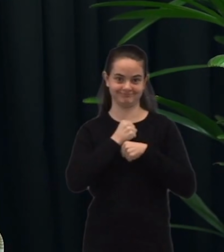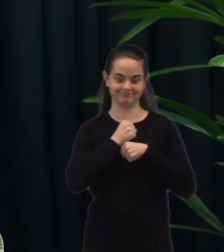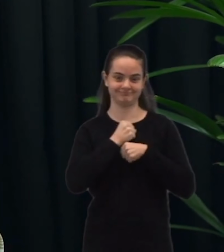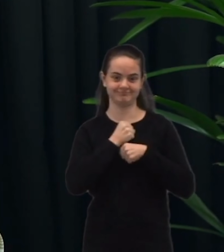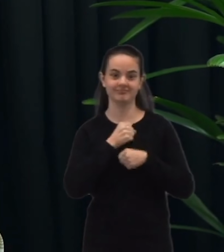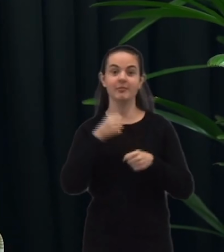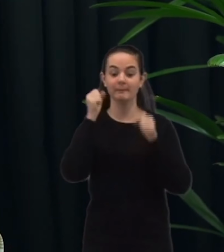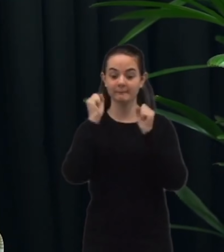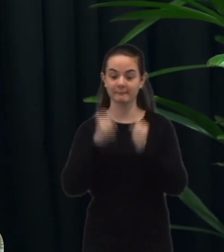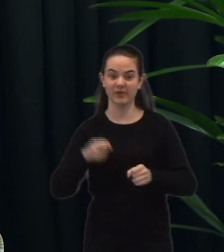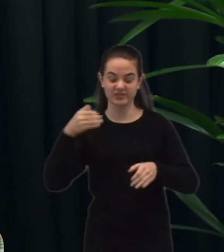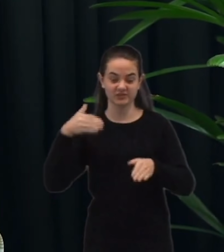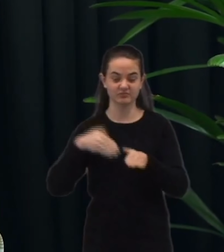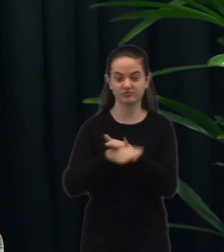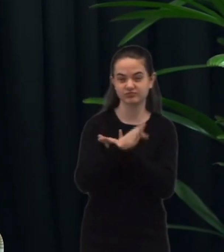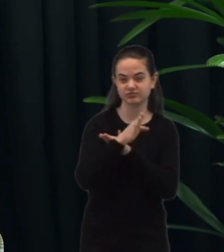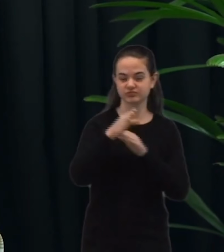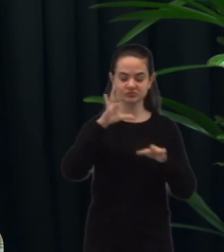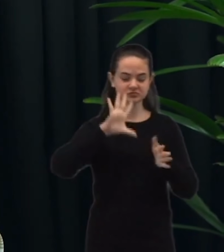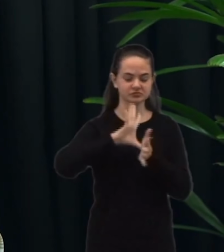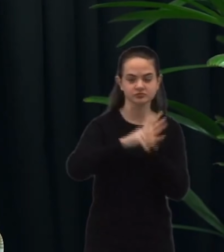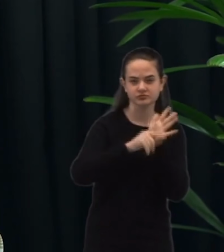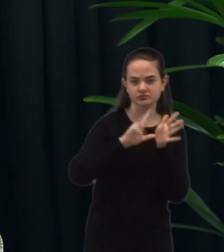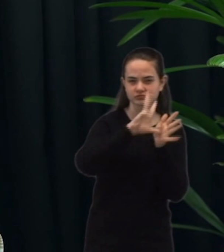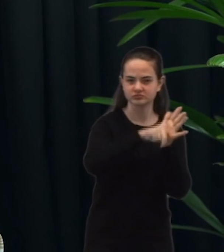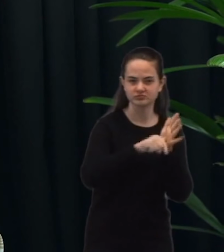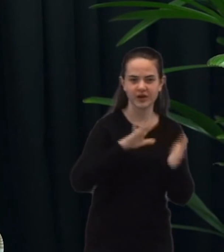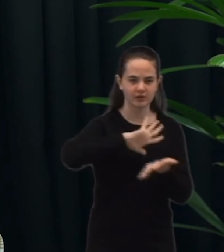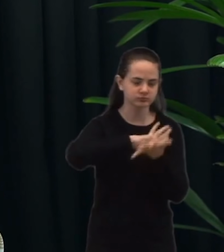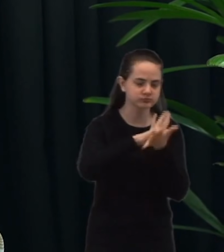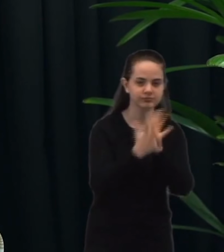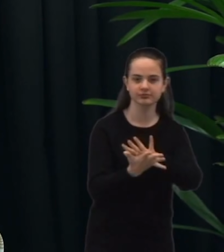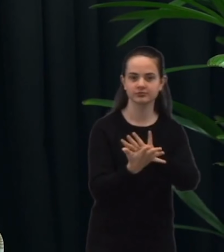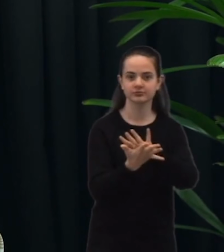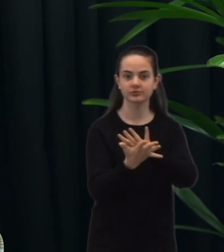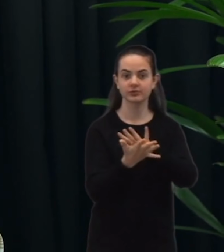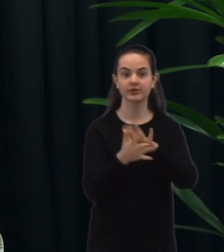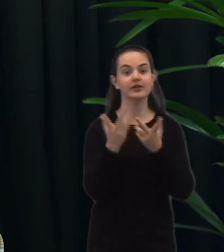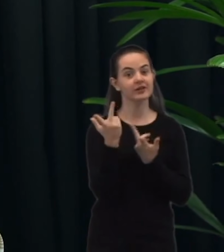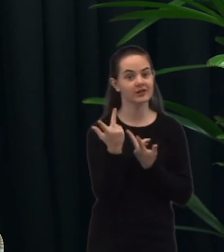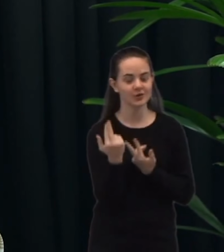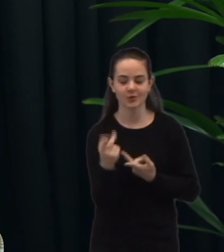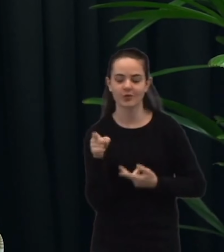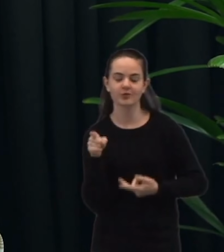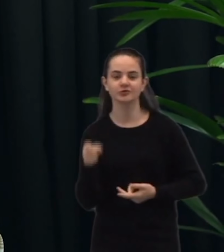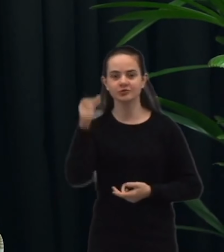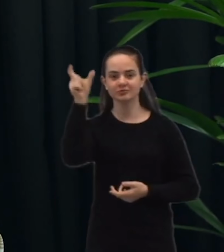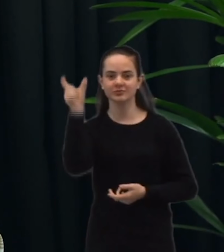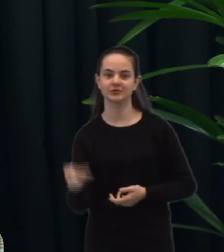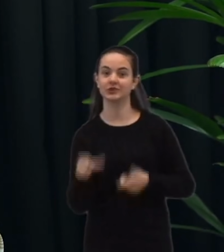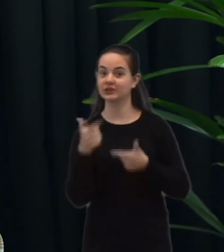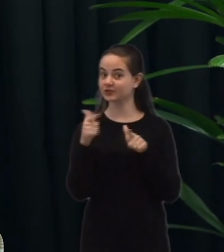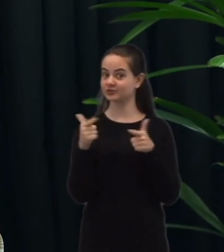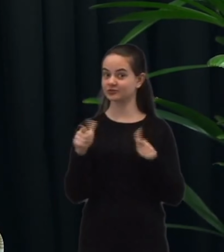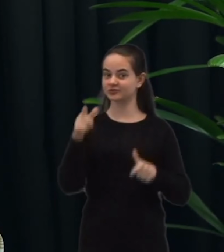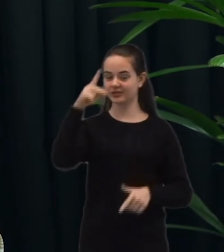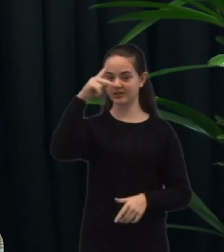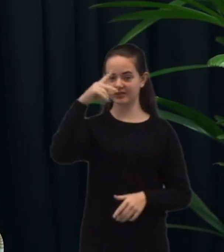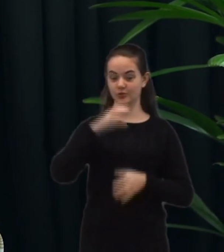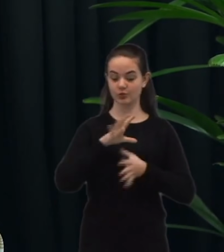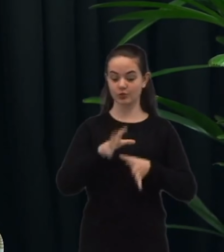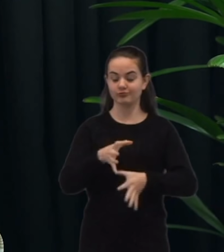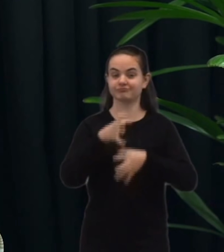pode ser atacada, invadida, roubada, saqueada. E assim também, um homem que não tem domínio próprio, ele